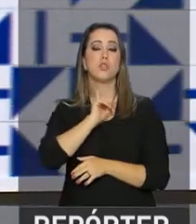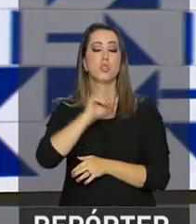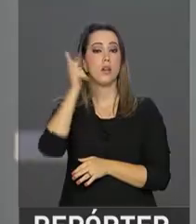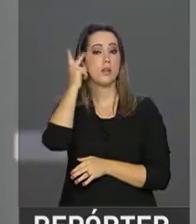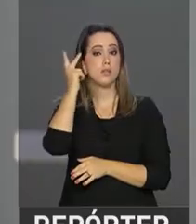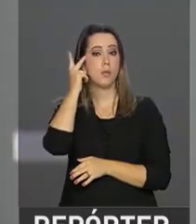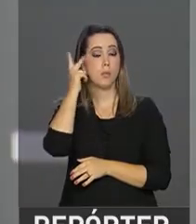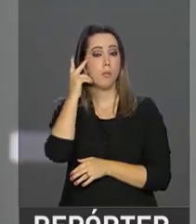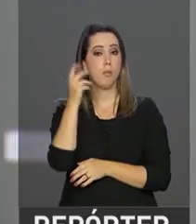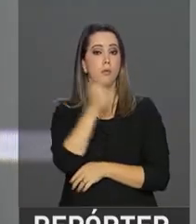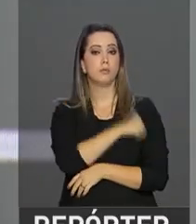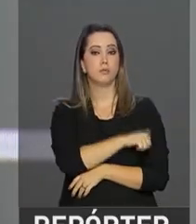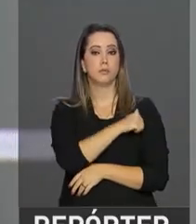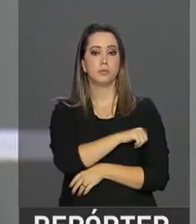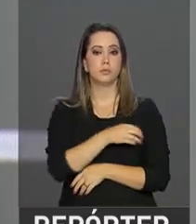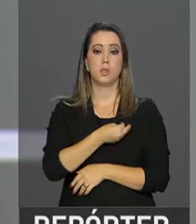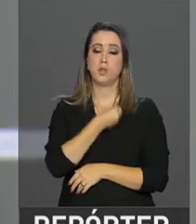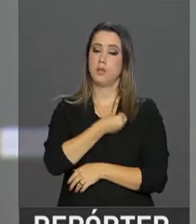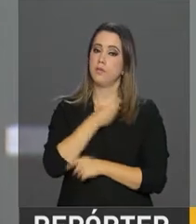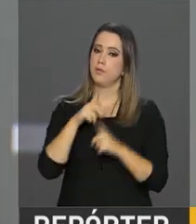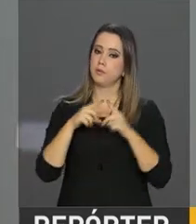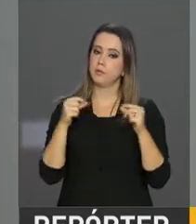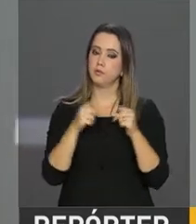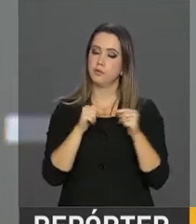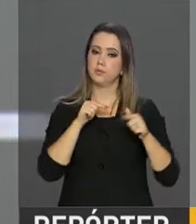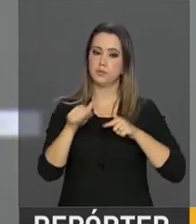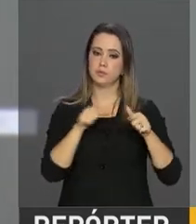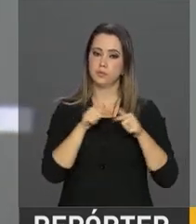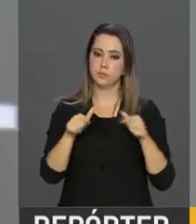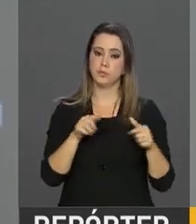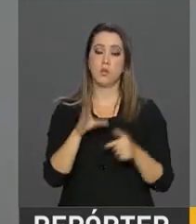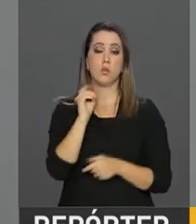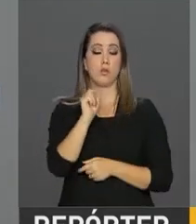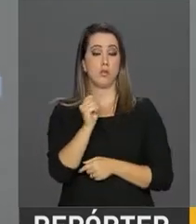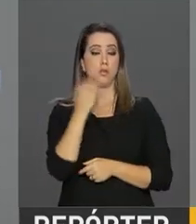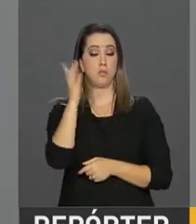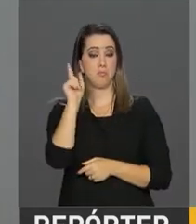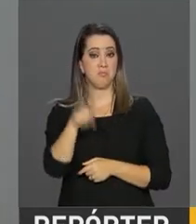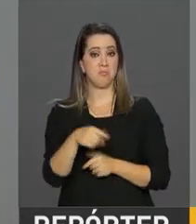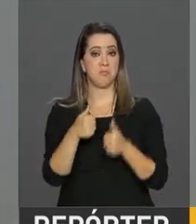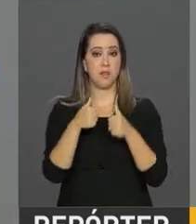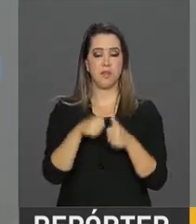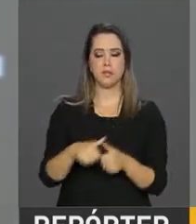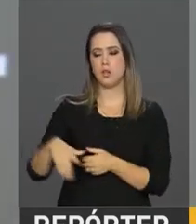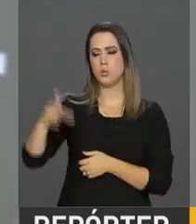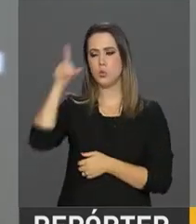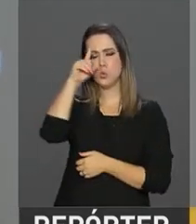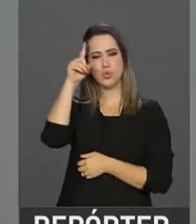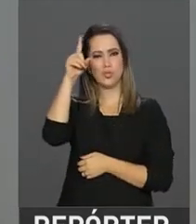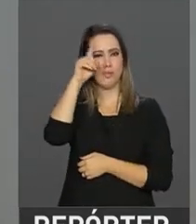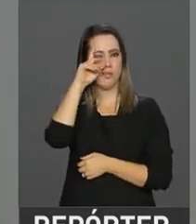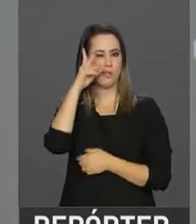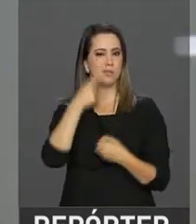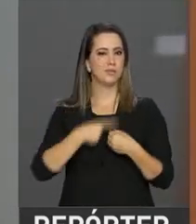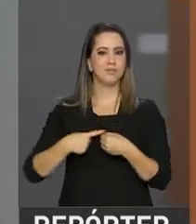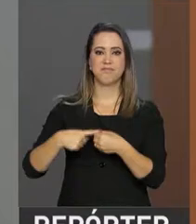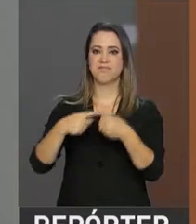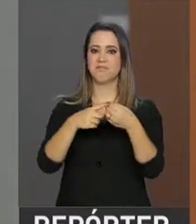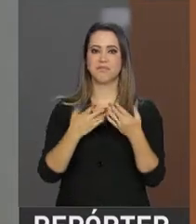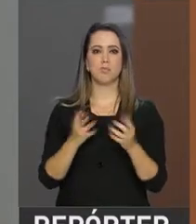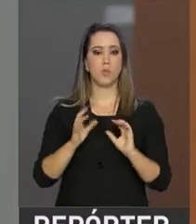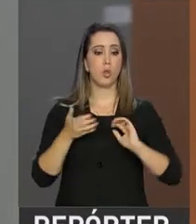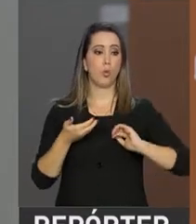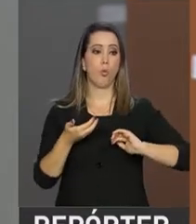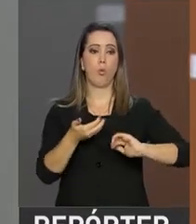janeiro para quem mora em brasília o trabalho do carioca athos bulcão está no cotidiano da cidade seja no